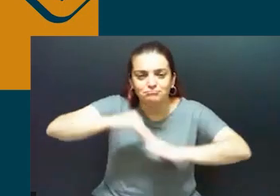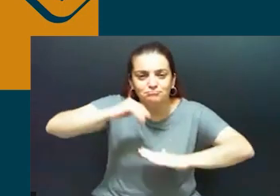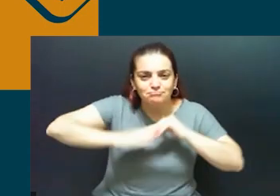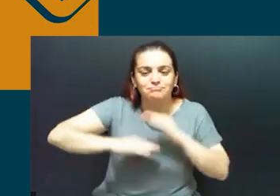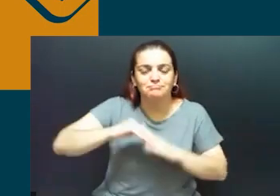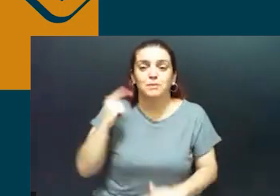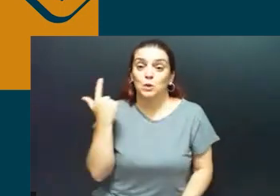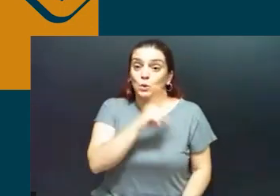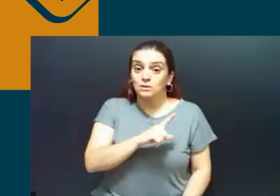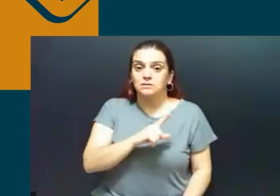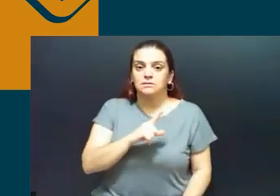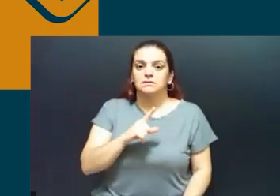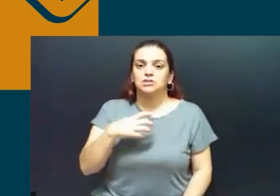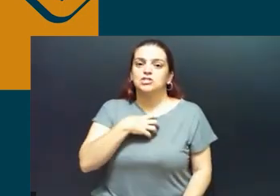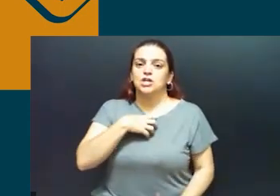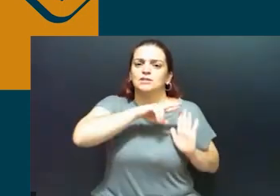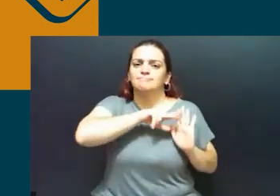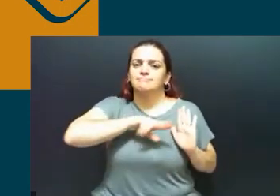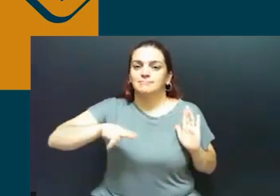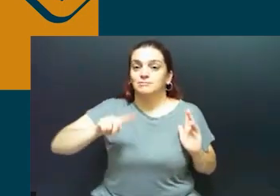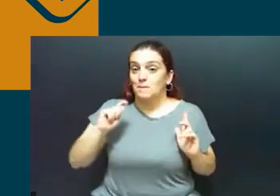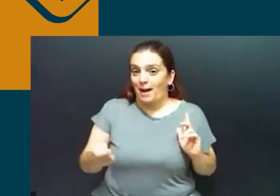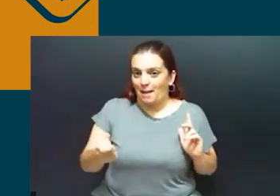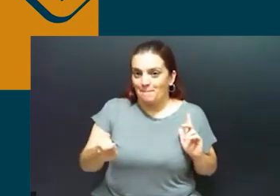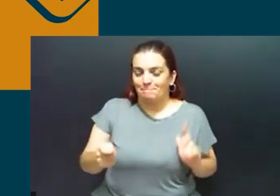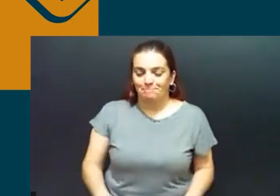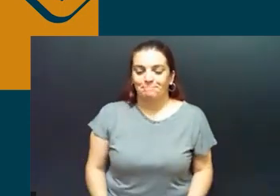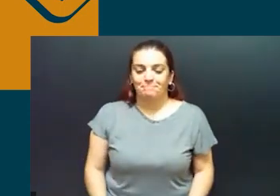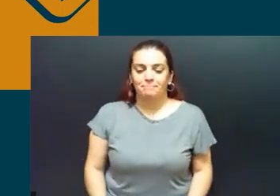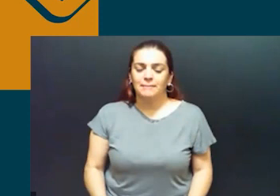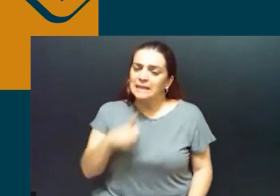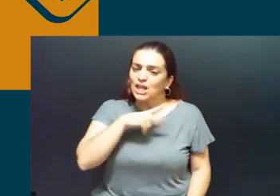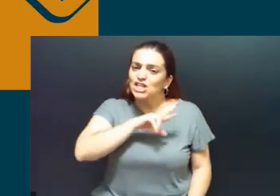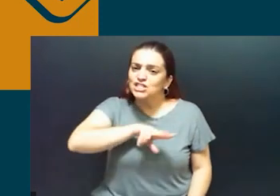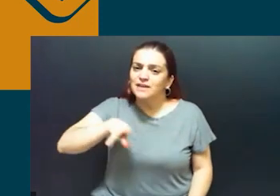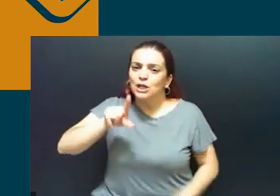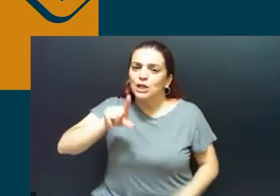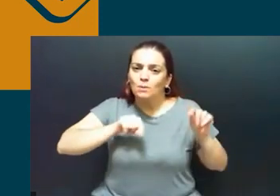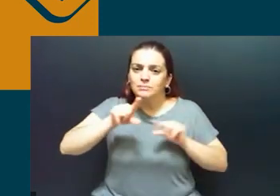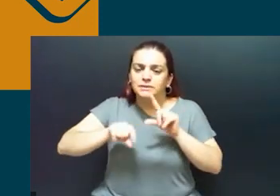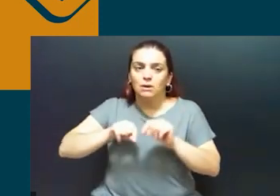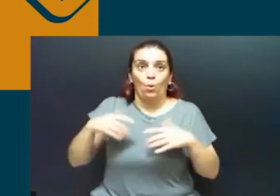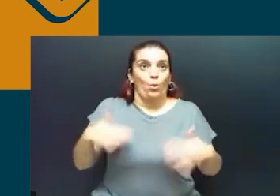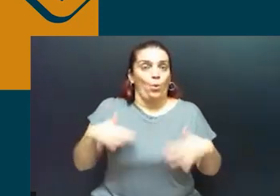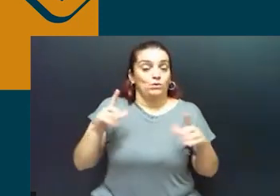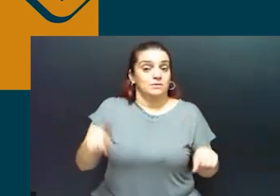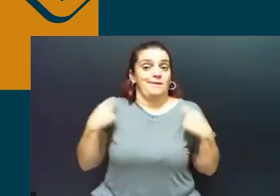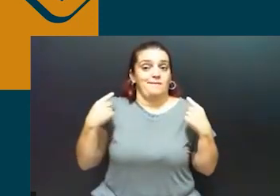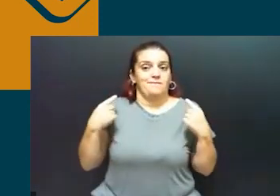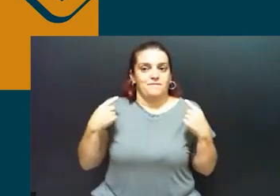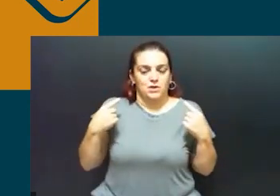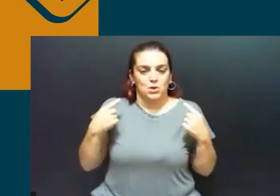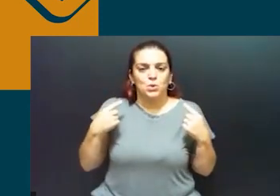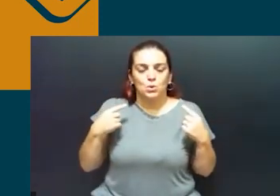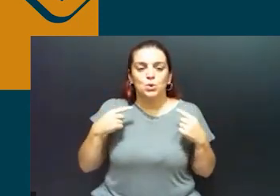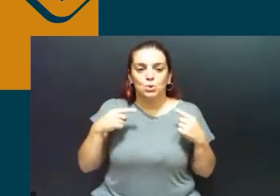permite diversos meios de pagamento. E é bom pensar no desafio dessa construção, dado